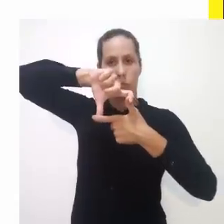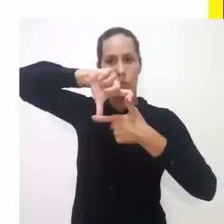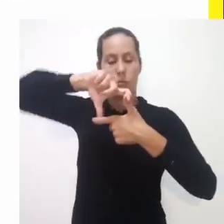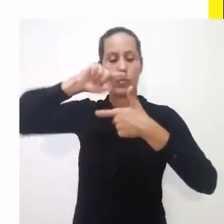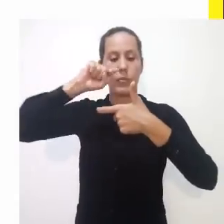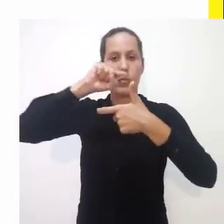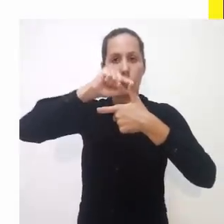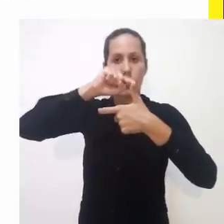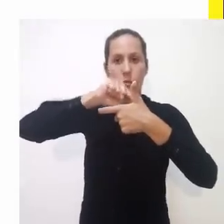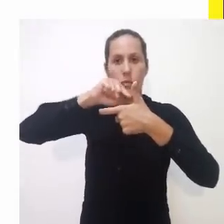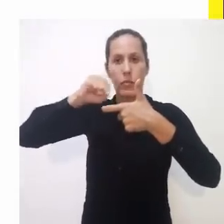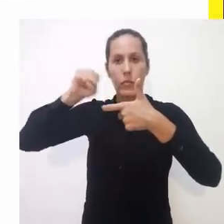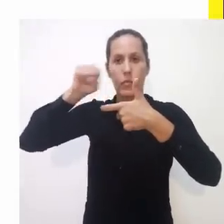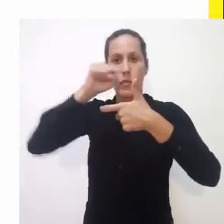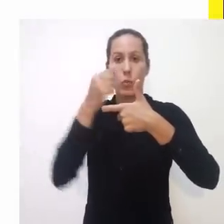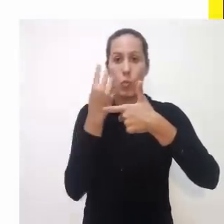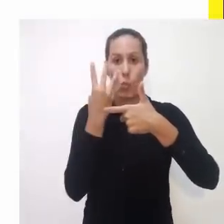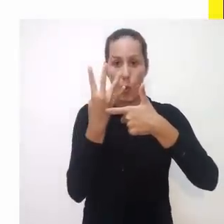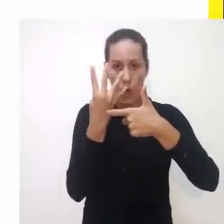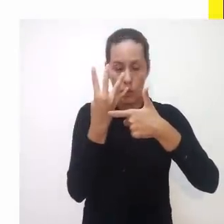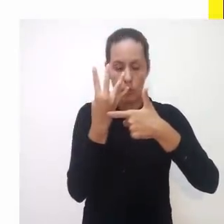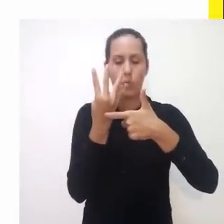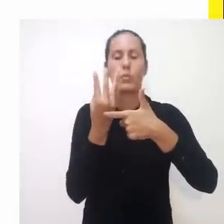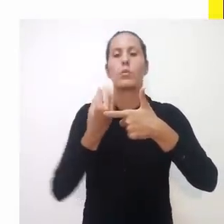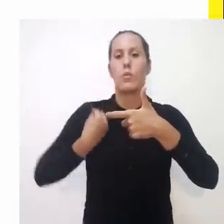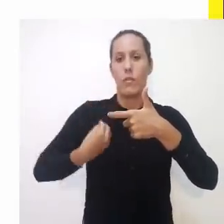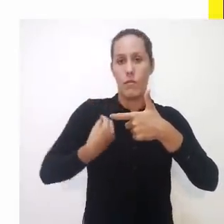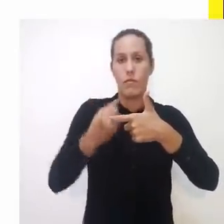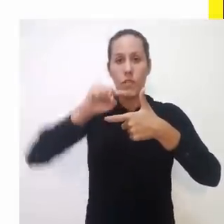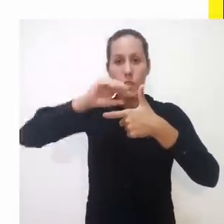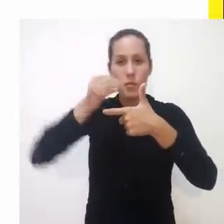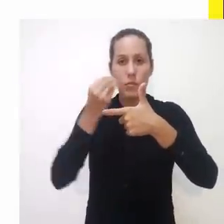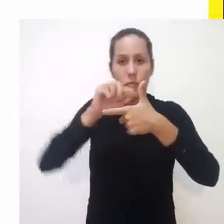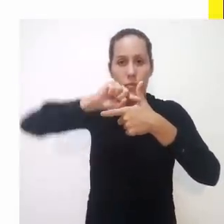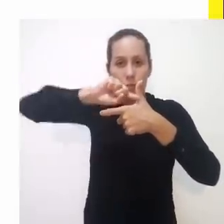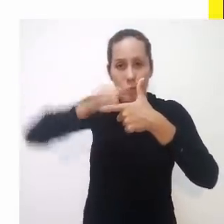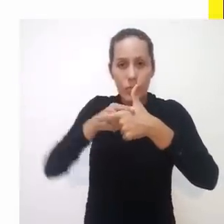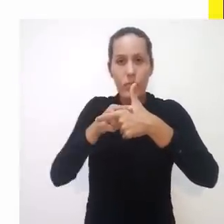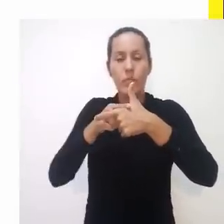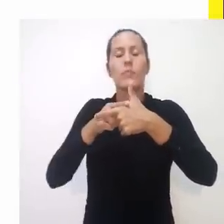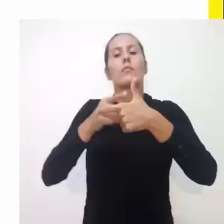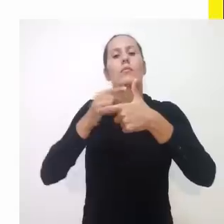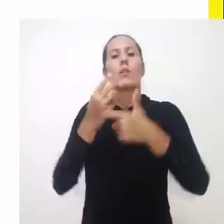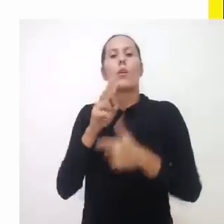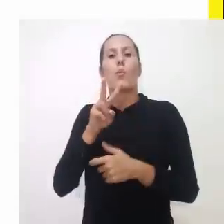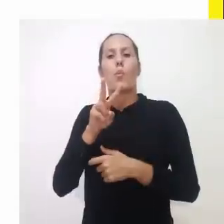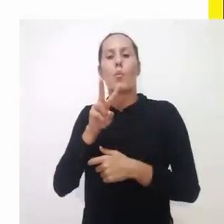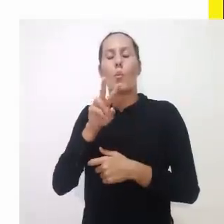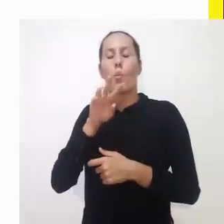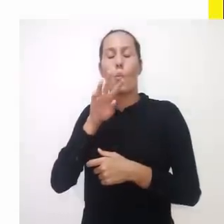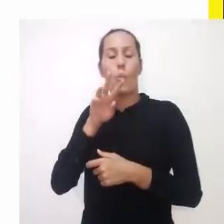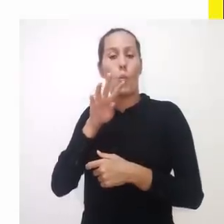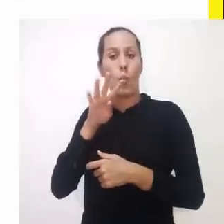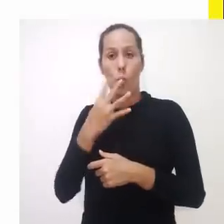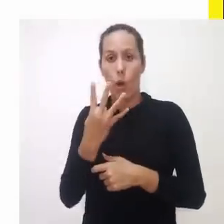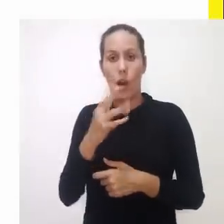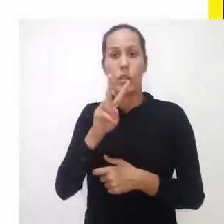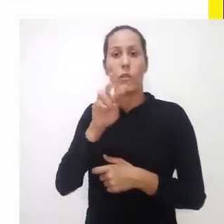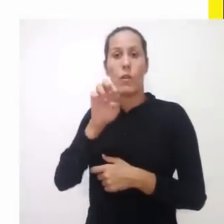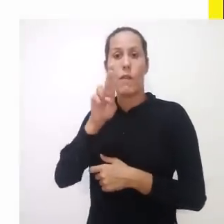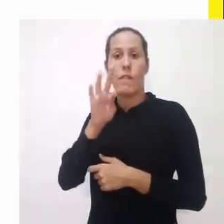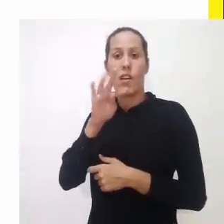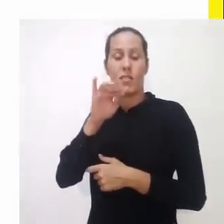terá 4 pontos internos. Também terá 4 vértices, ok? 4 vértices.